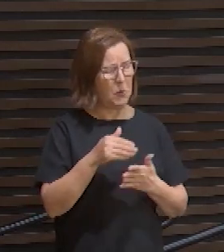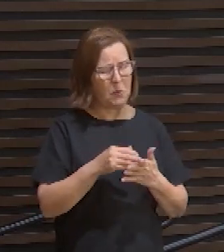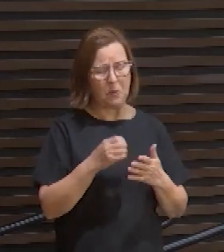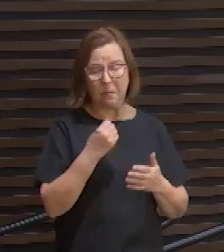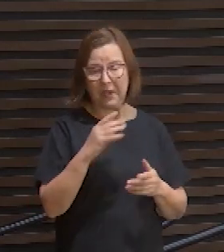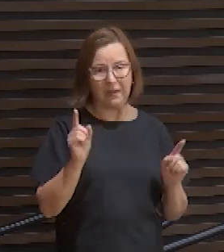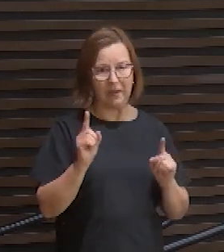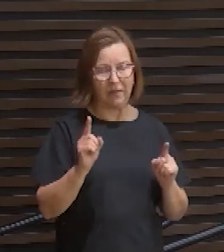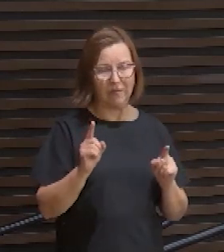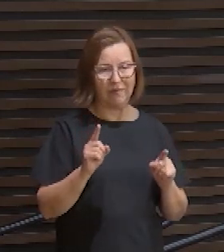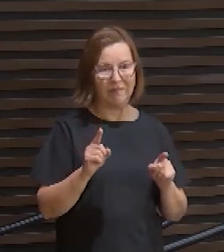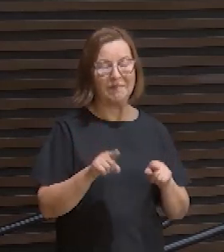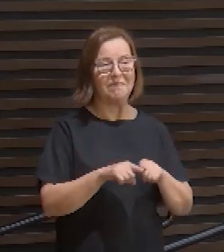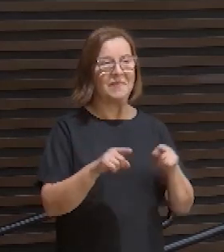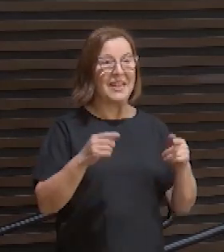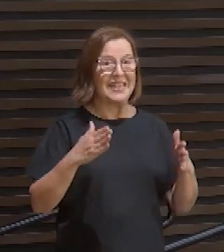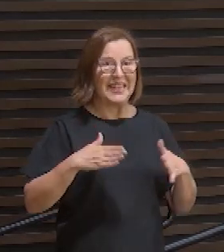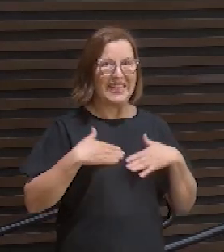irmãos, está no porvir.